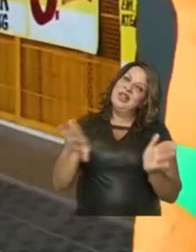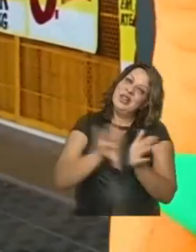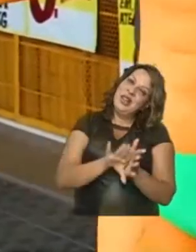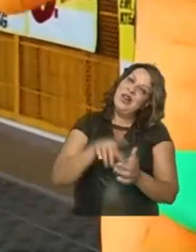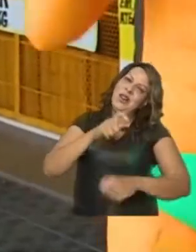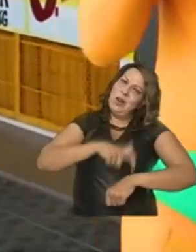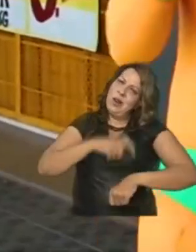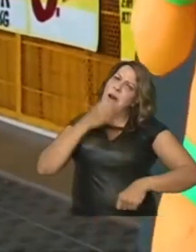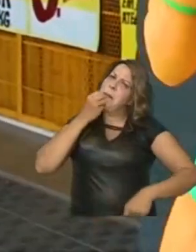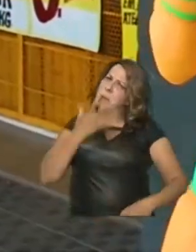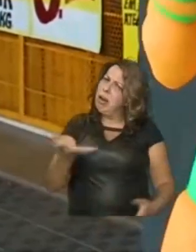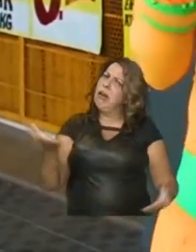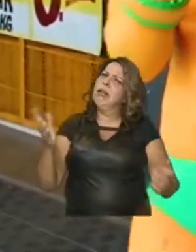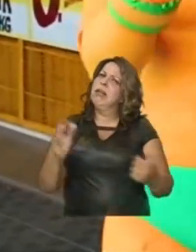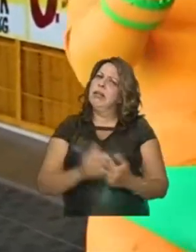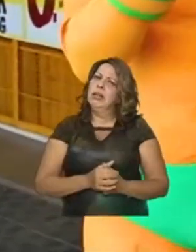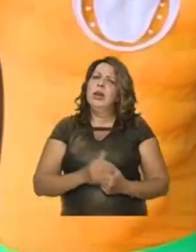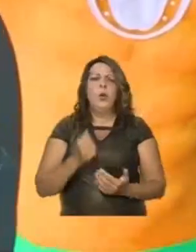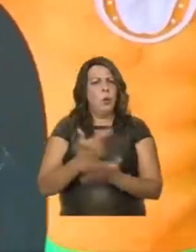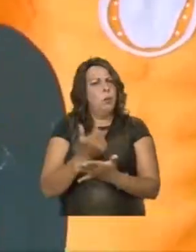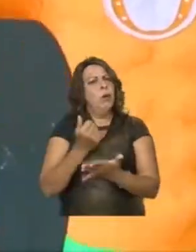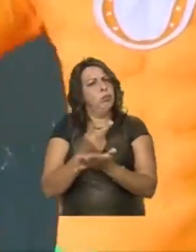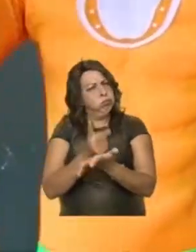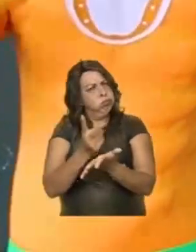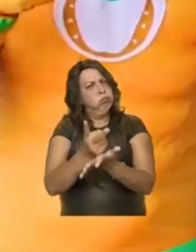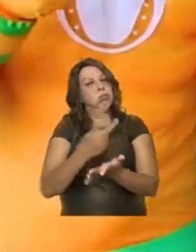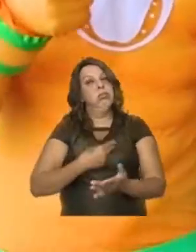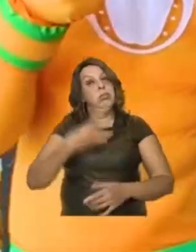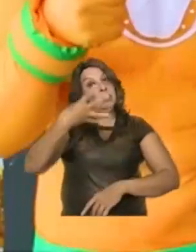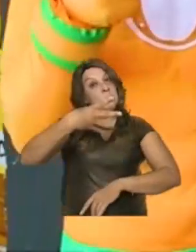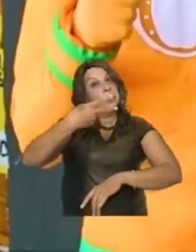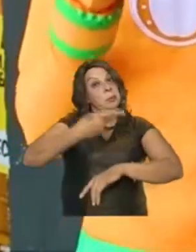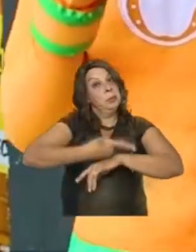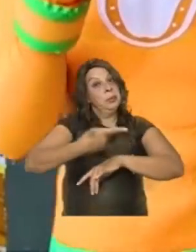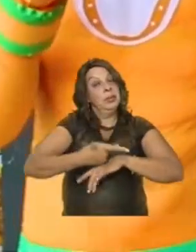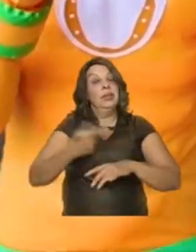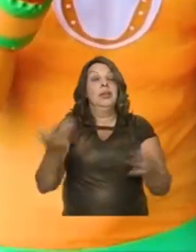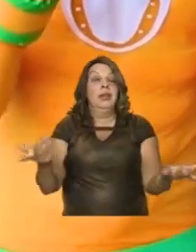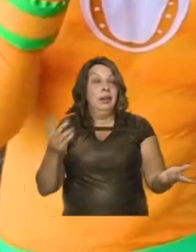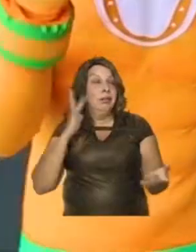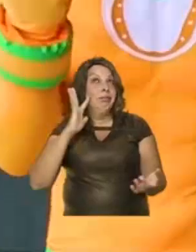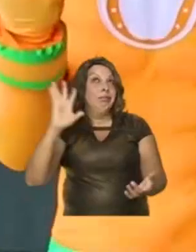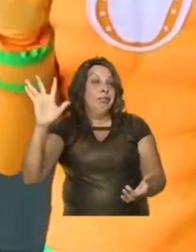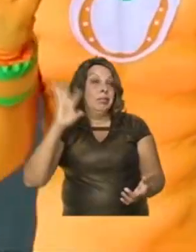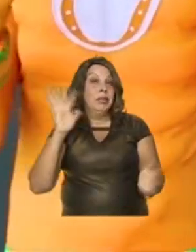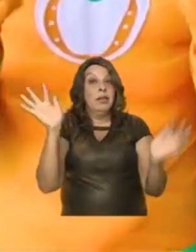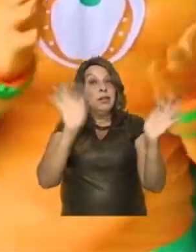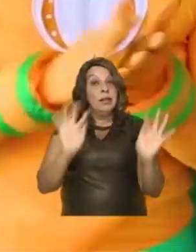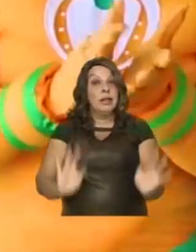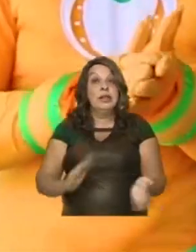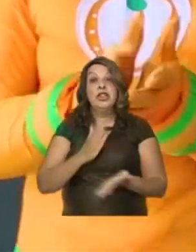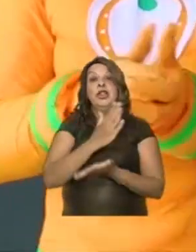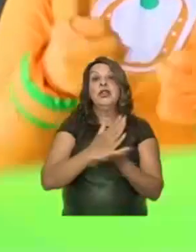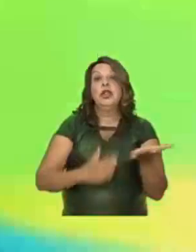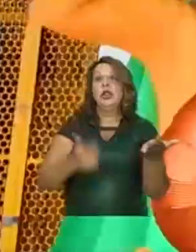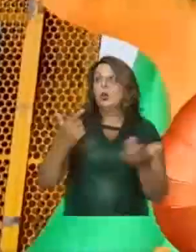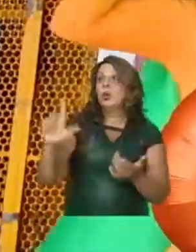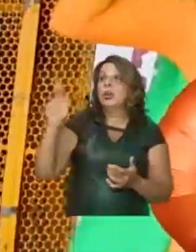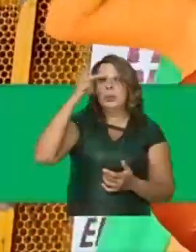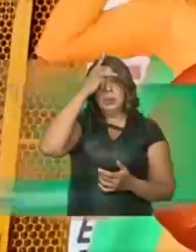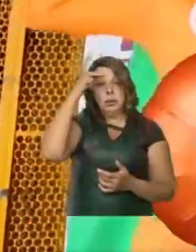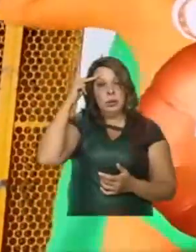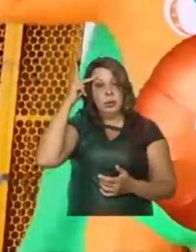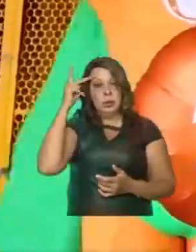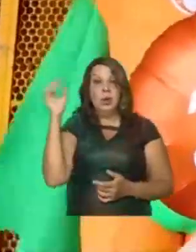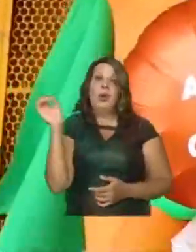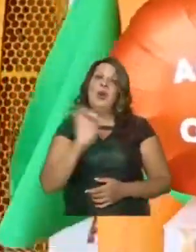numa ótima hora. E vou continuar comprando. Pensou em ganhar o quarto prêmio e fiquei muito feliz também em ter dividido esse prêmio com outra pessoa.